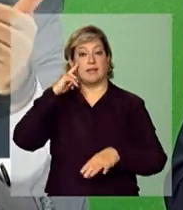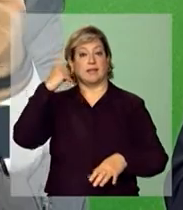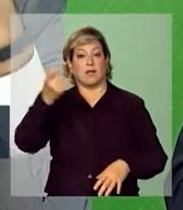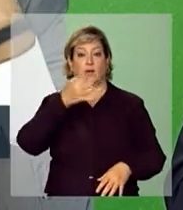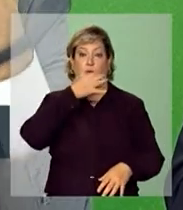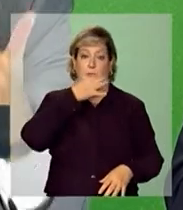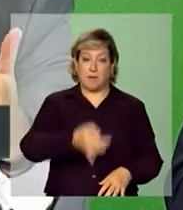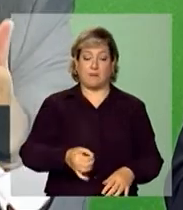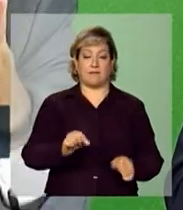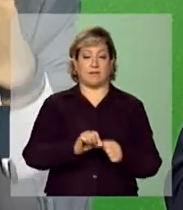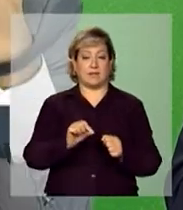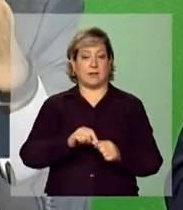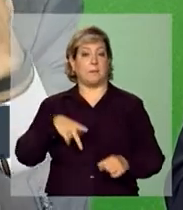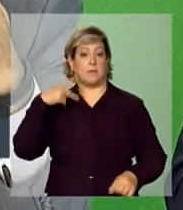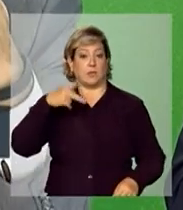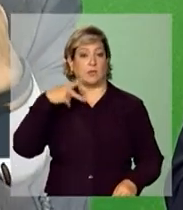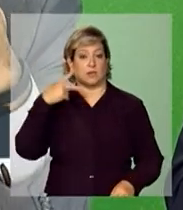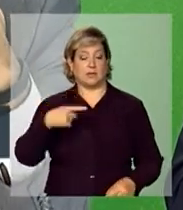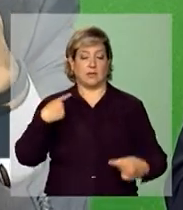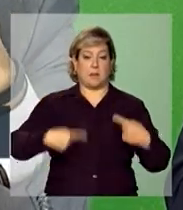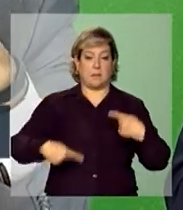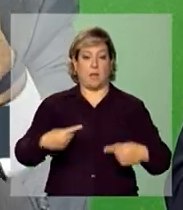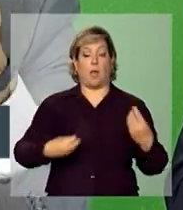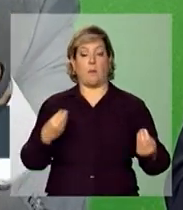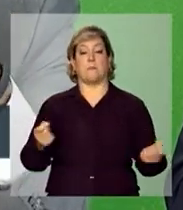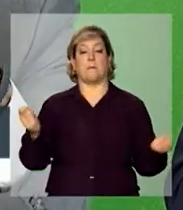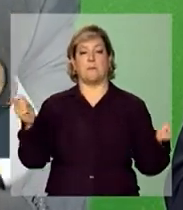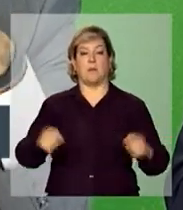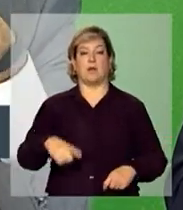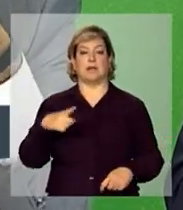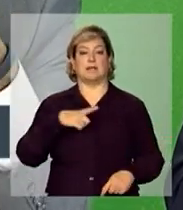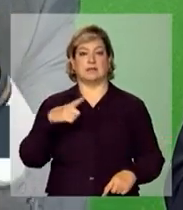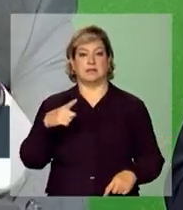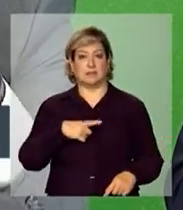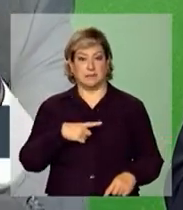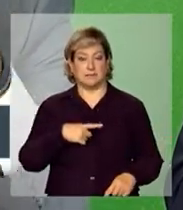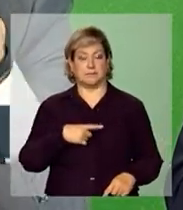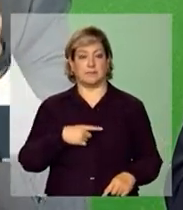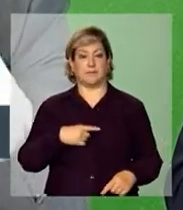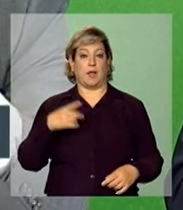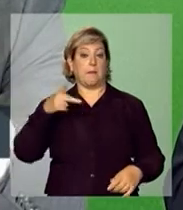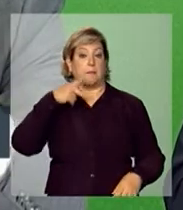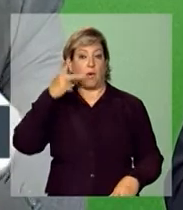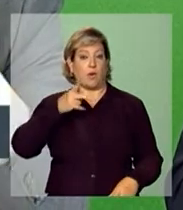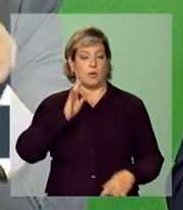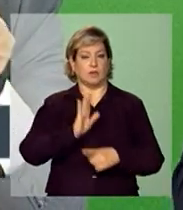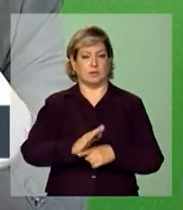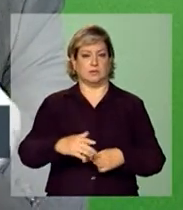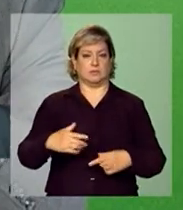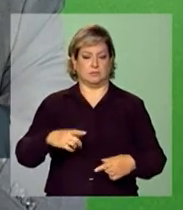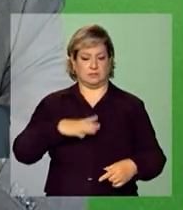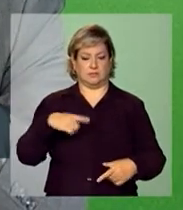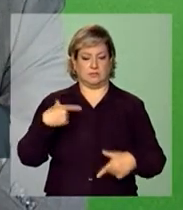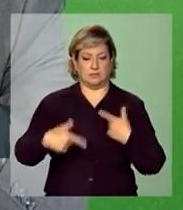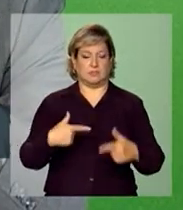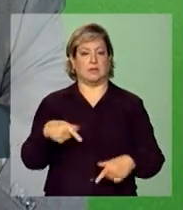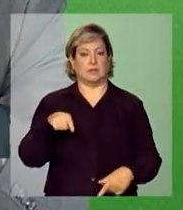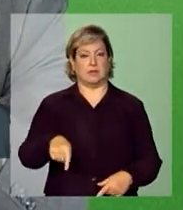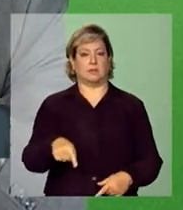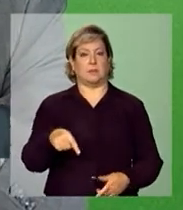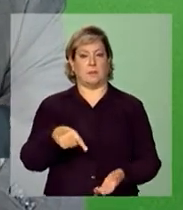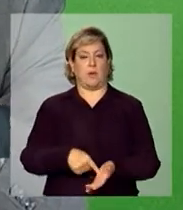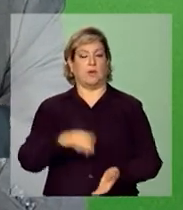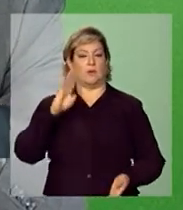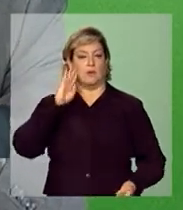políticas que irá debater justamente para que nós possamos ter Políticas de incentivo e de ação determinantes nesse ponto